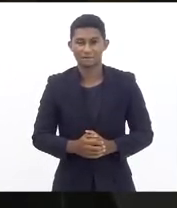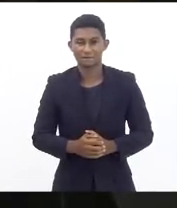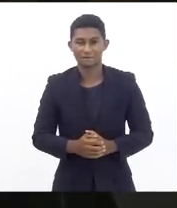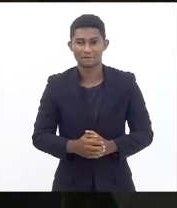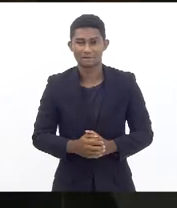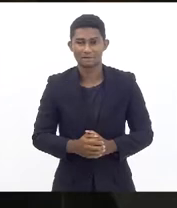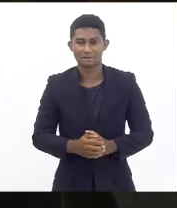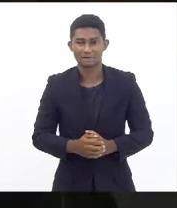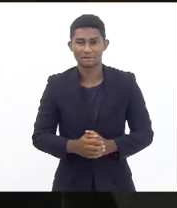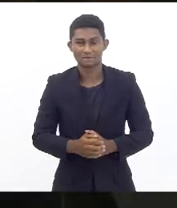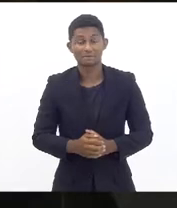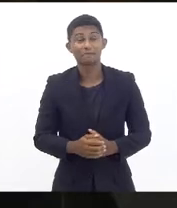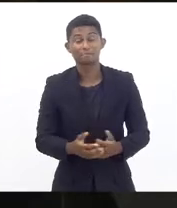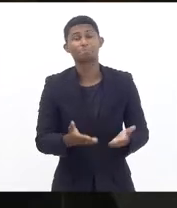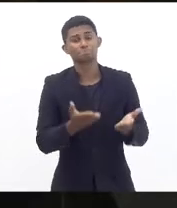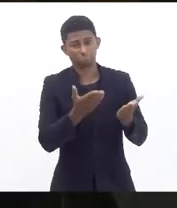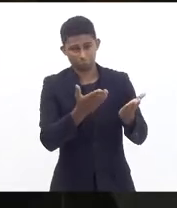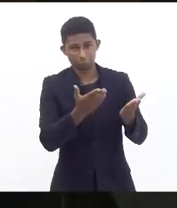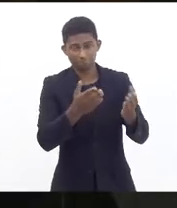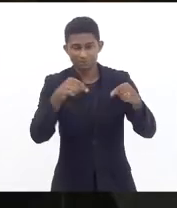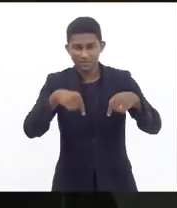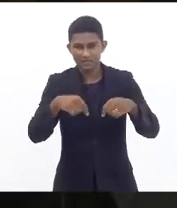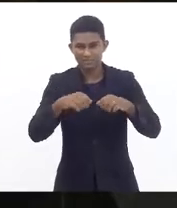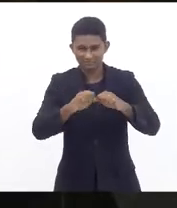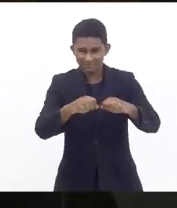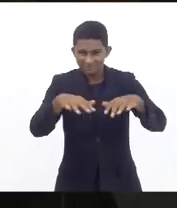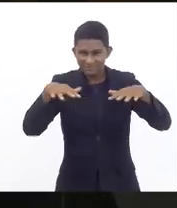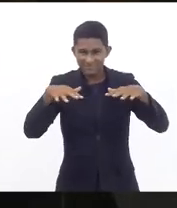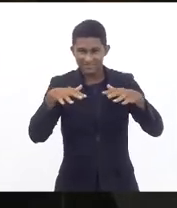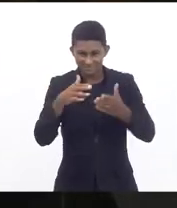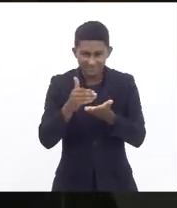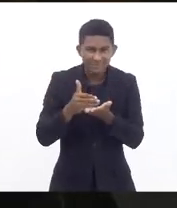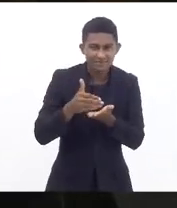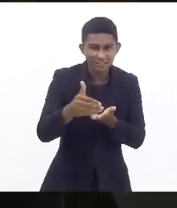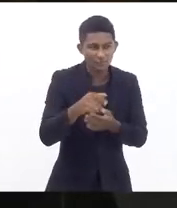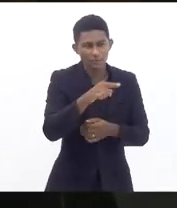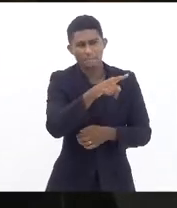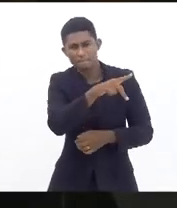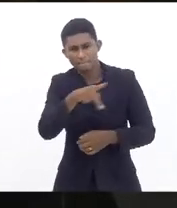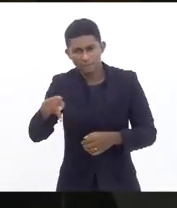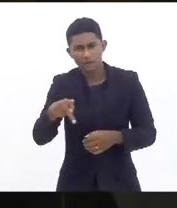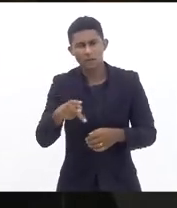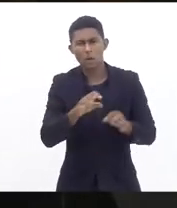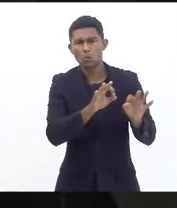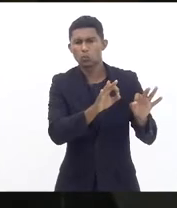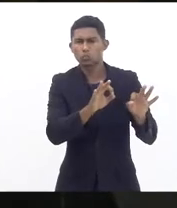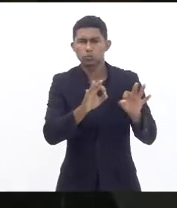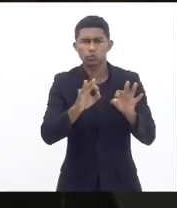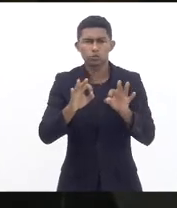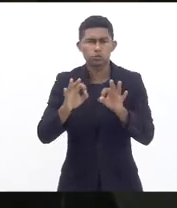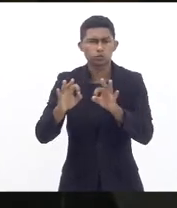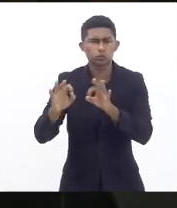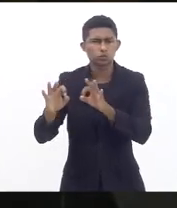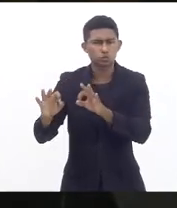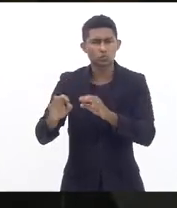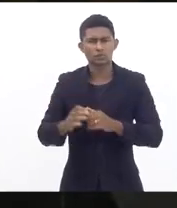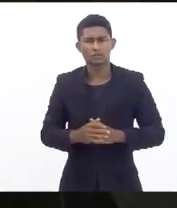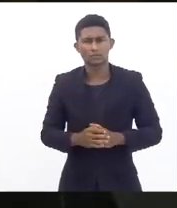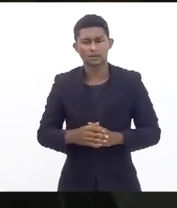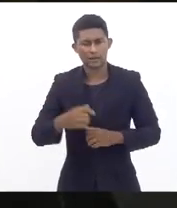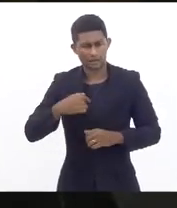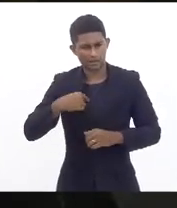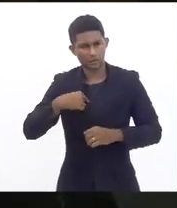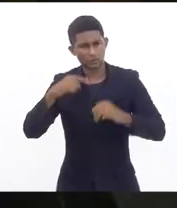tem presidido o expediente inicial de forma seguida. E eu não vou me afastar do